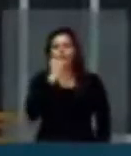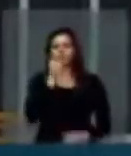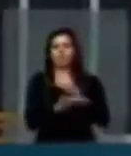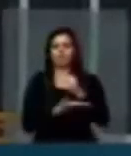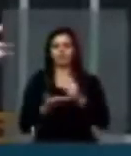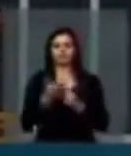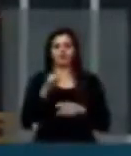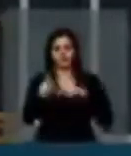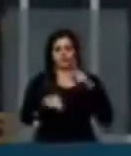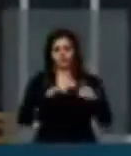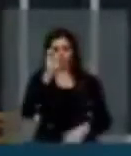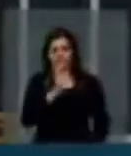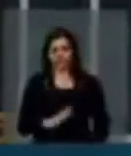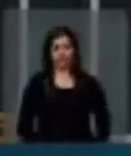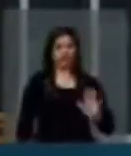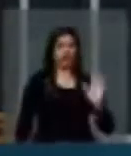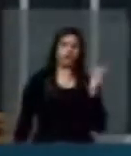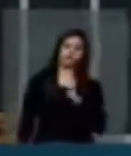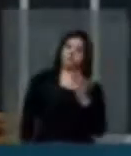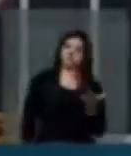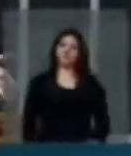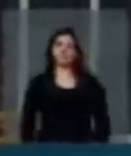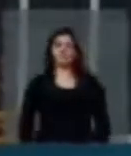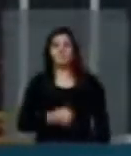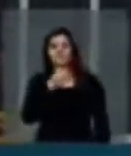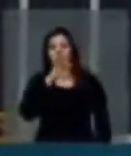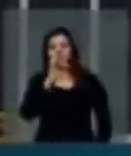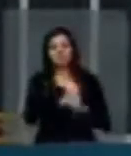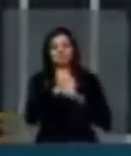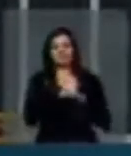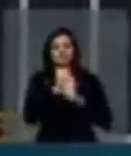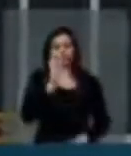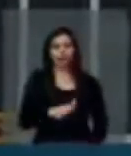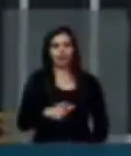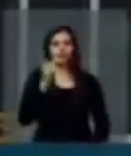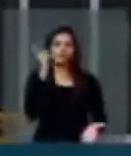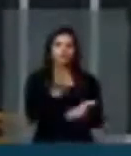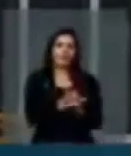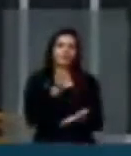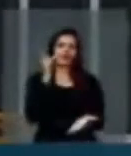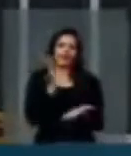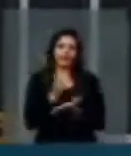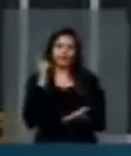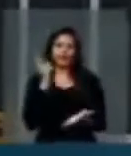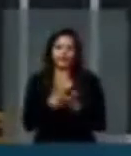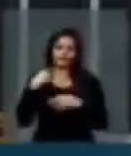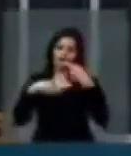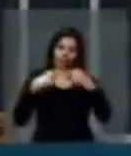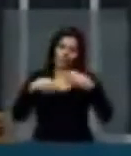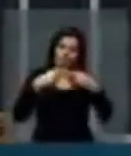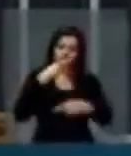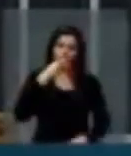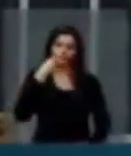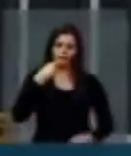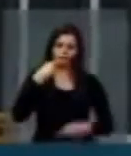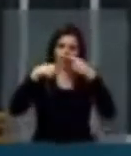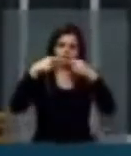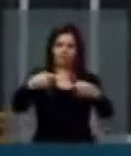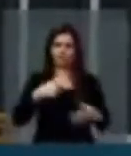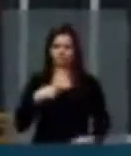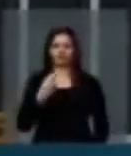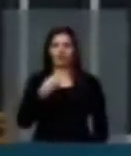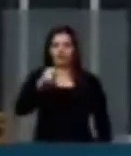povo brasileiro. Não, o governo há quase 10 anos, com a mesma ladainha, com o mesmo vai e vem, com